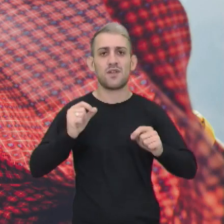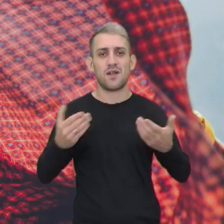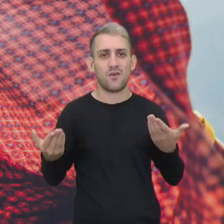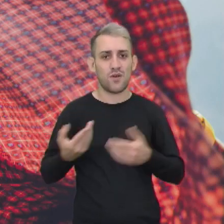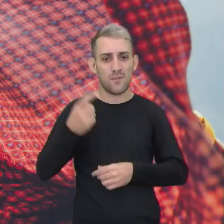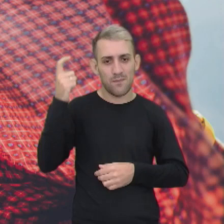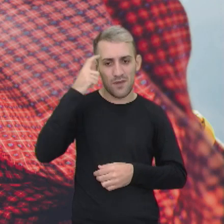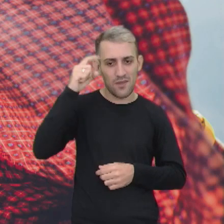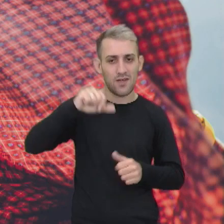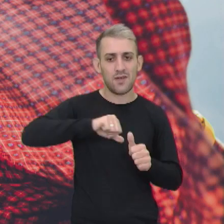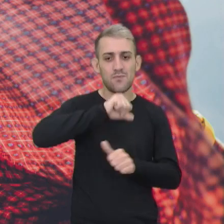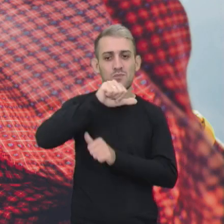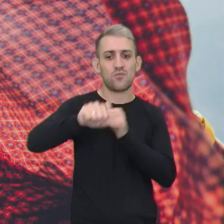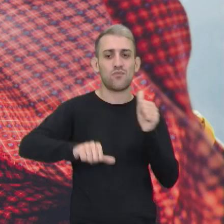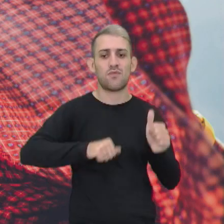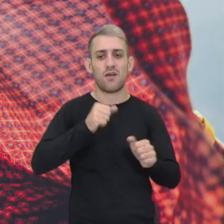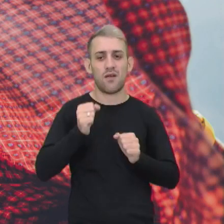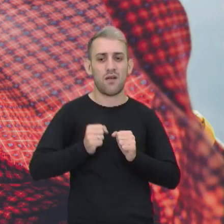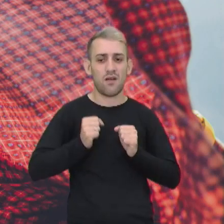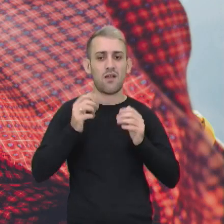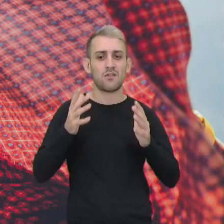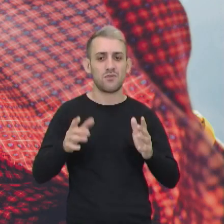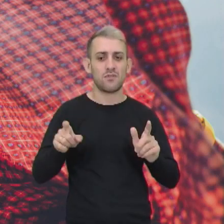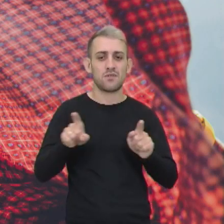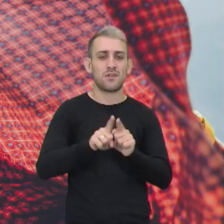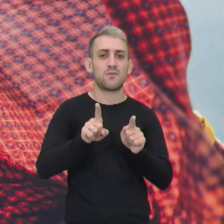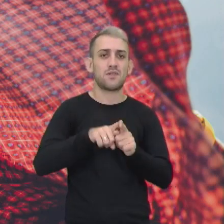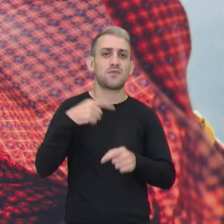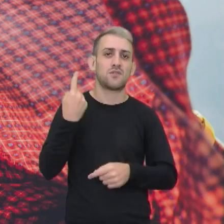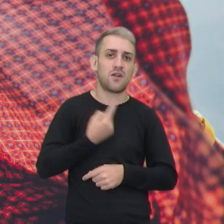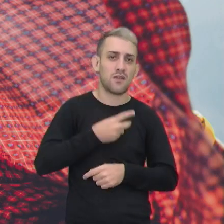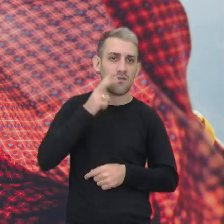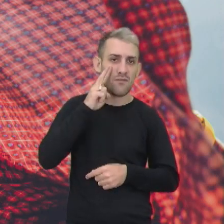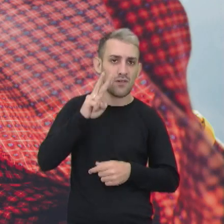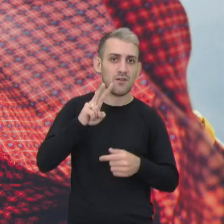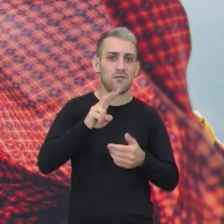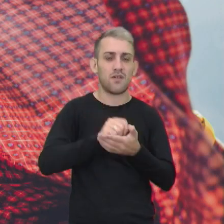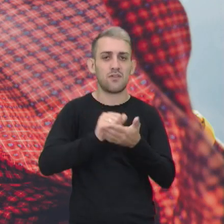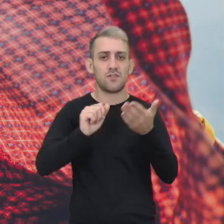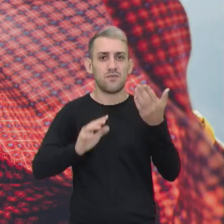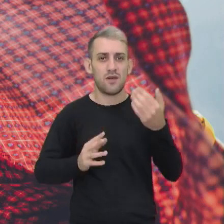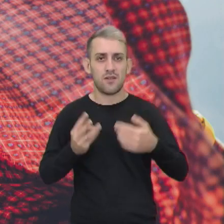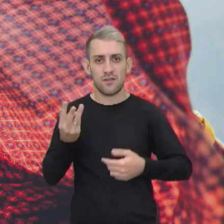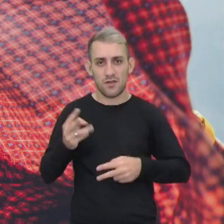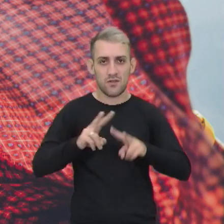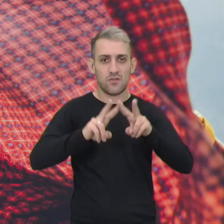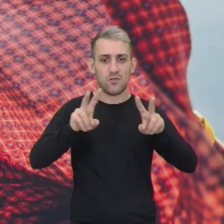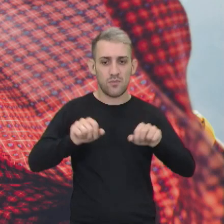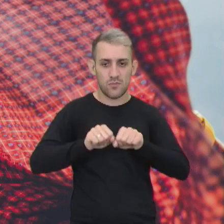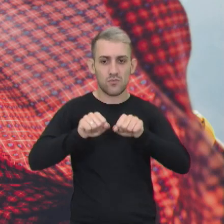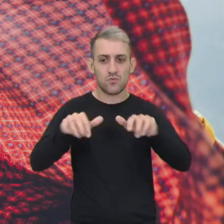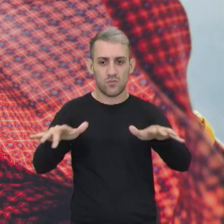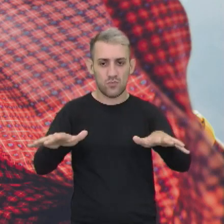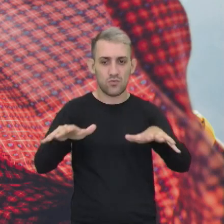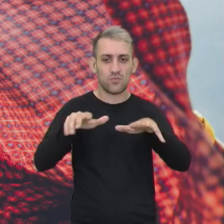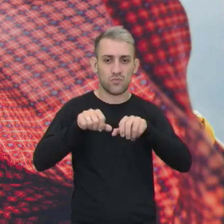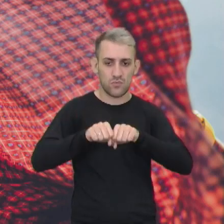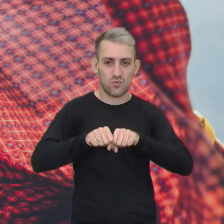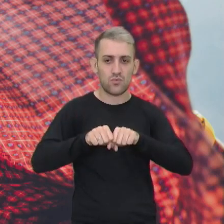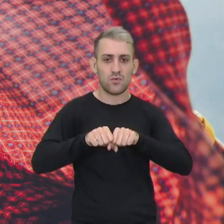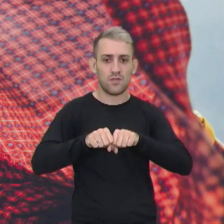pensar em mudar um pouco essa atitude, e é o que inclusive a gente viu na atividade 3, lá falando de colonialidade e decolonialidade.